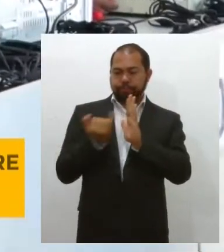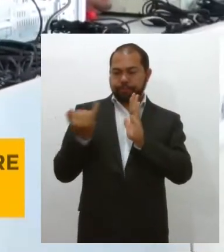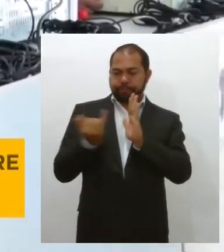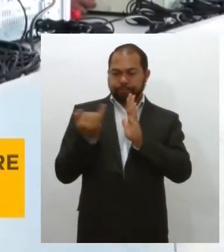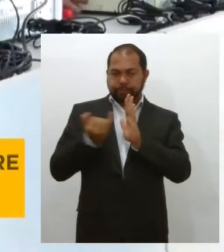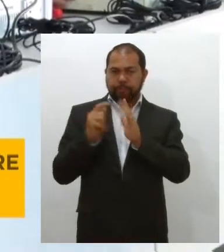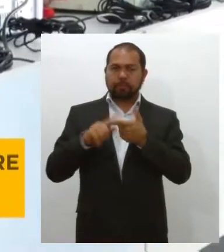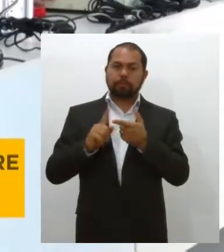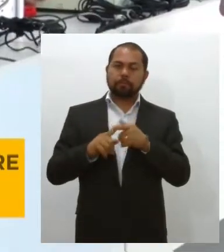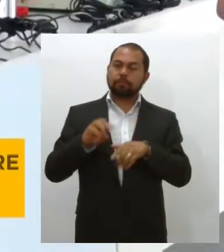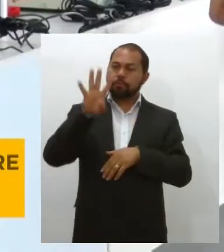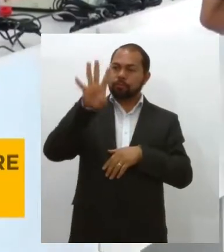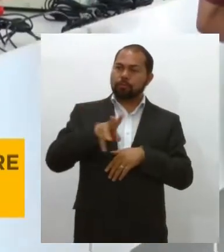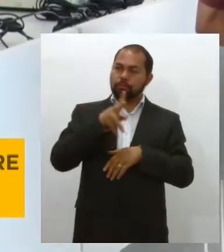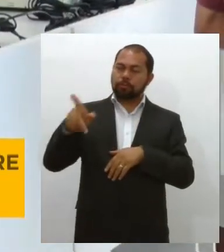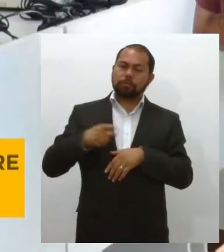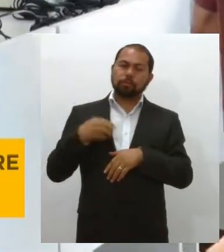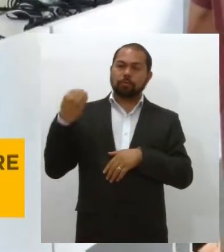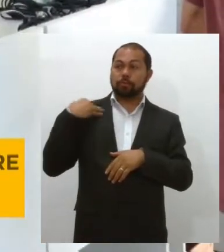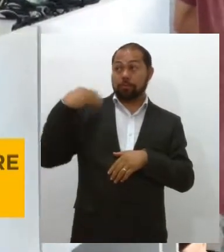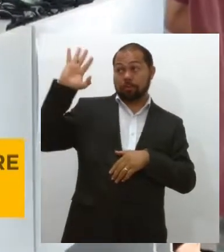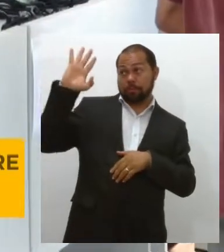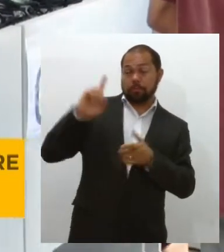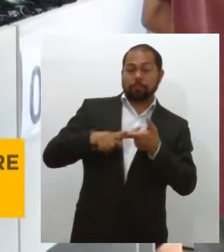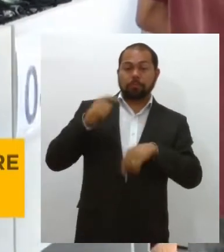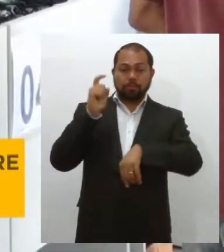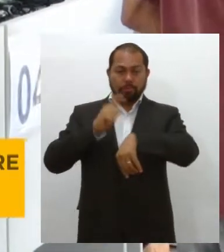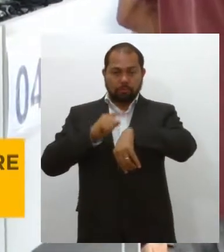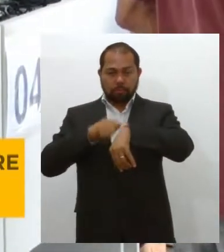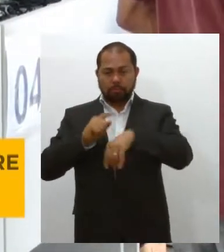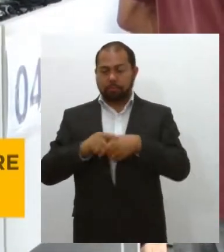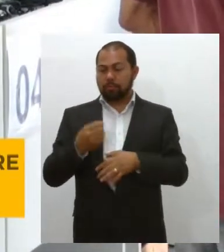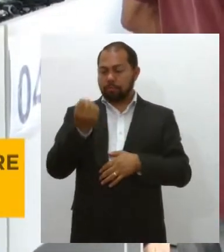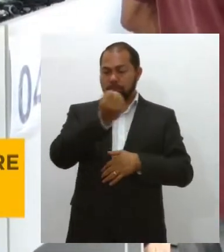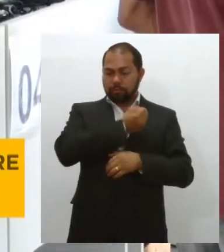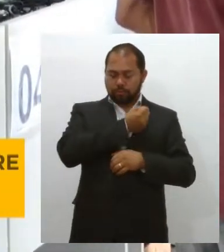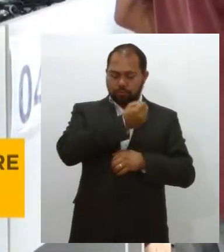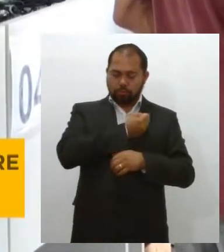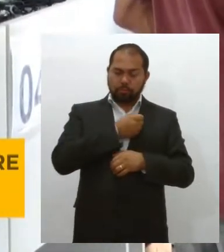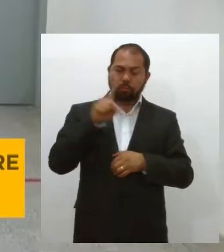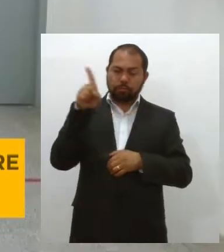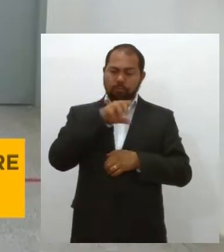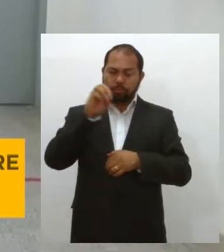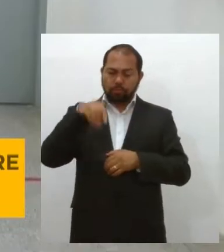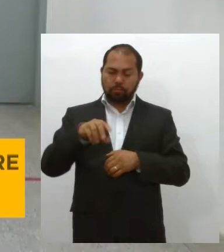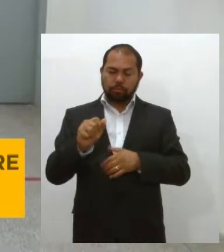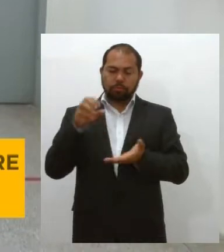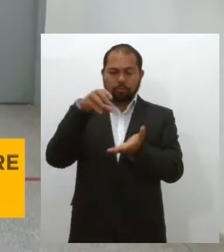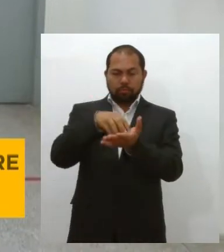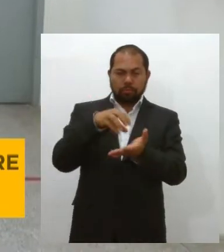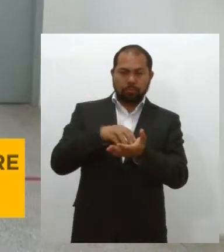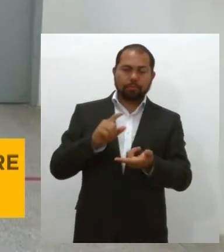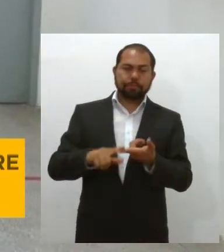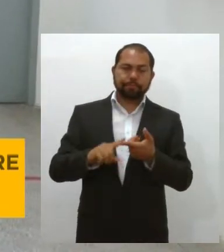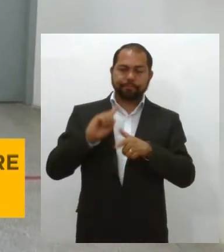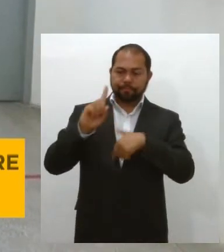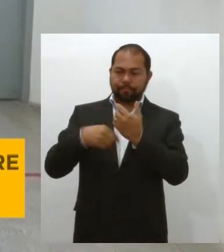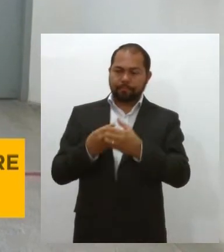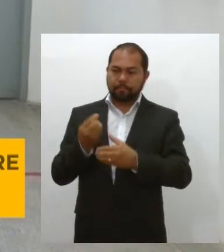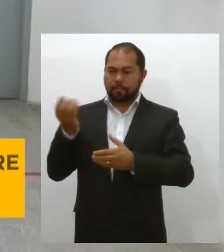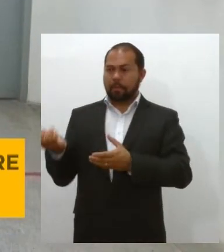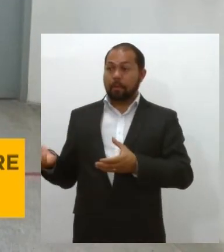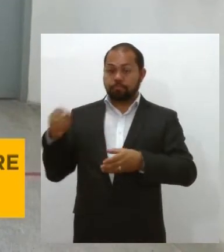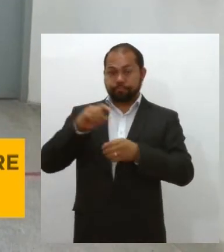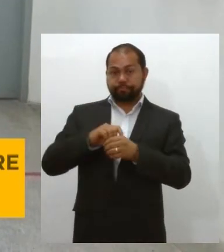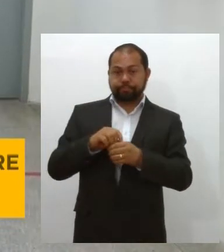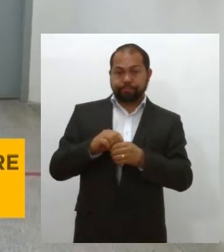dos candidatos, horários, números da zona e seção. Depois, são